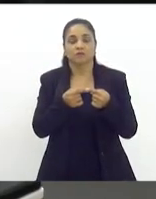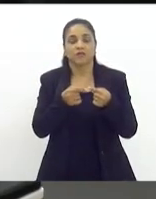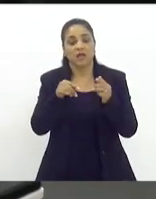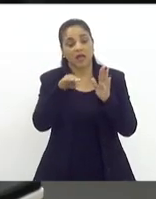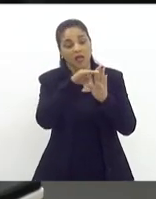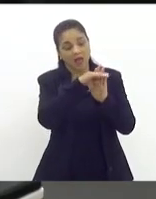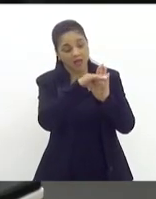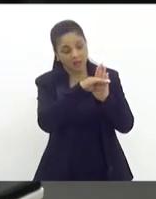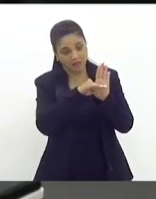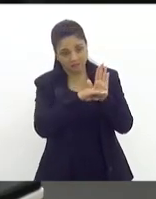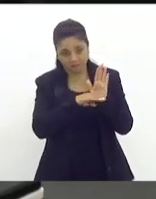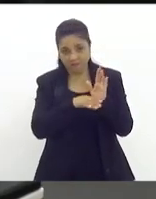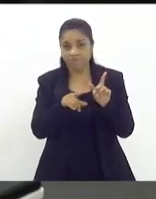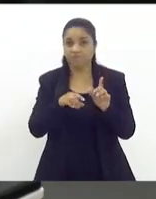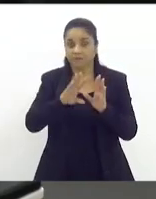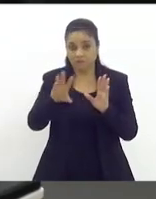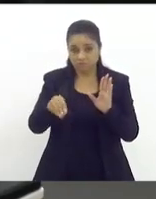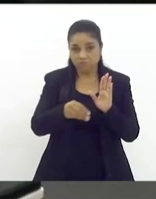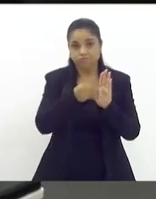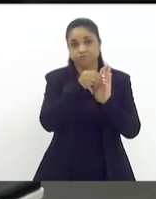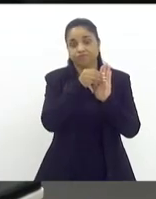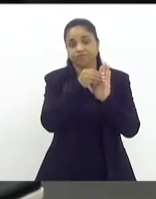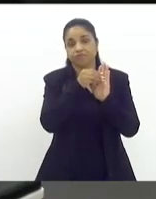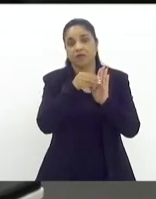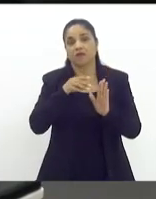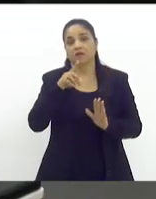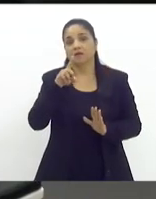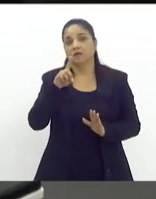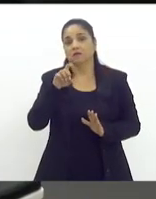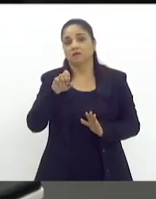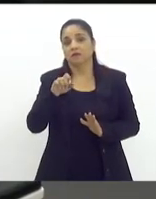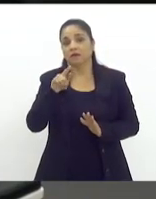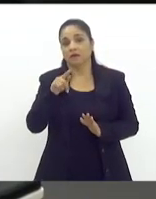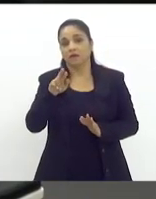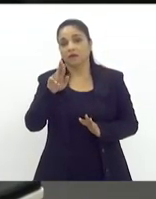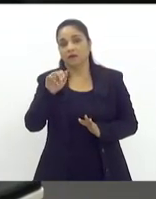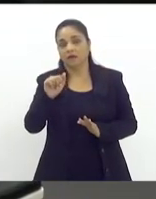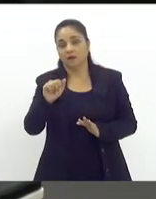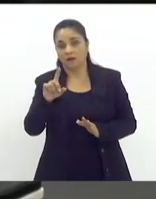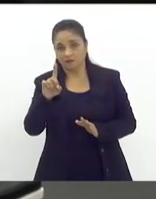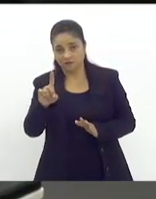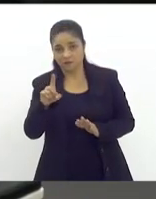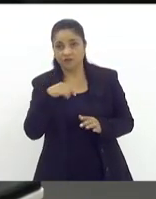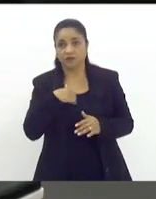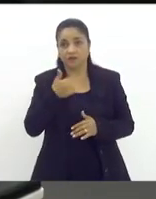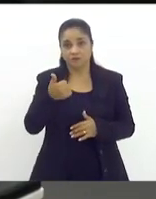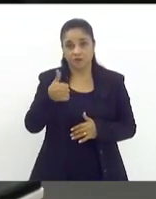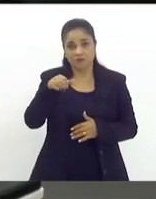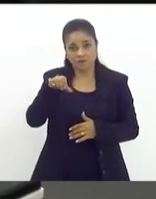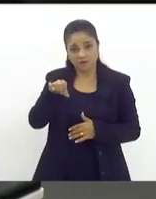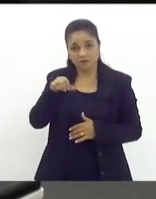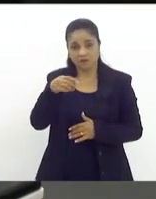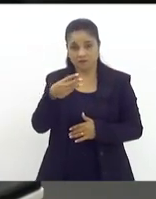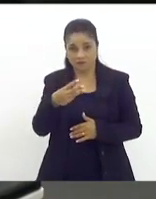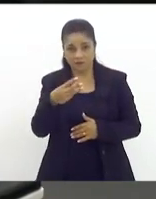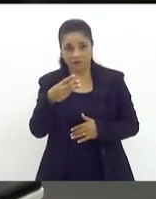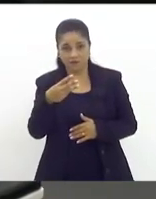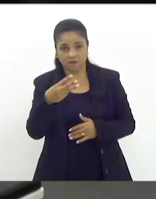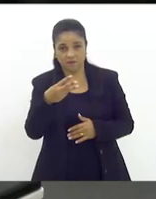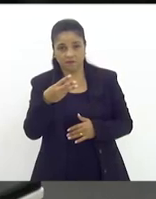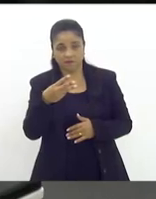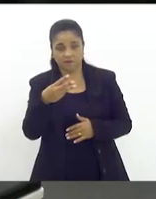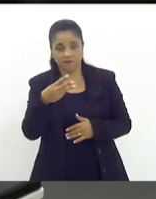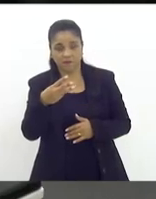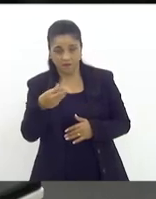DECRADE. Pois é. A DECRADE não, sim. Mas aí, deputado... Lei 5.931, de 2011, DECRADE. que